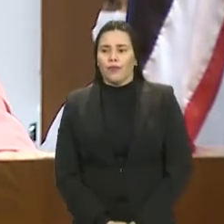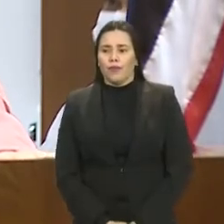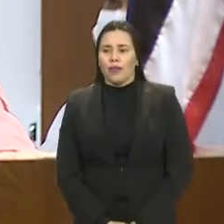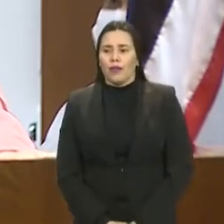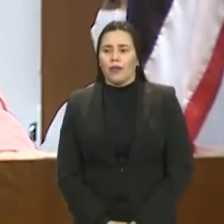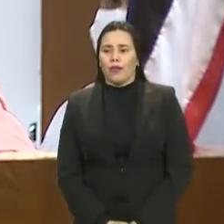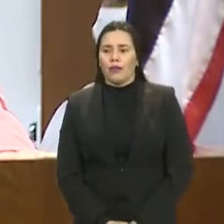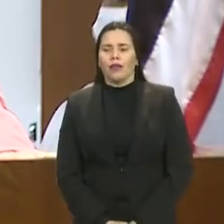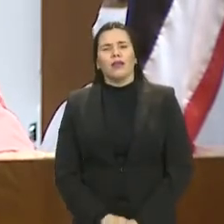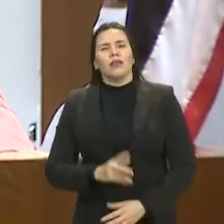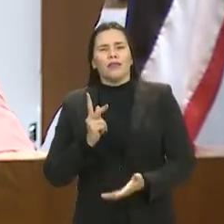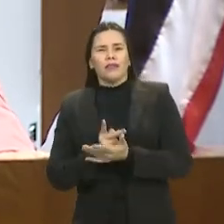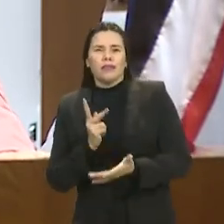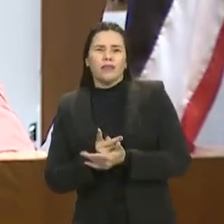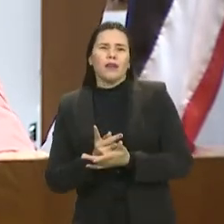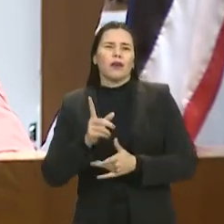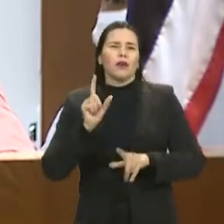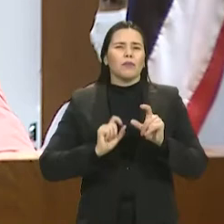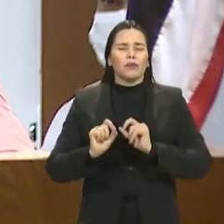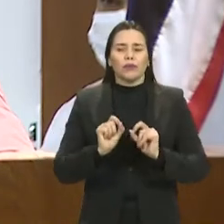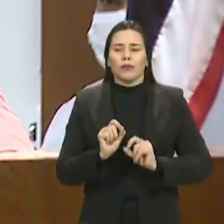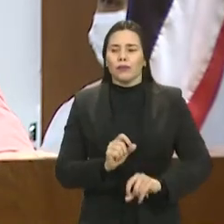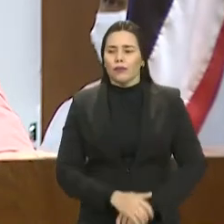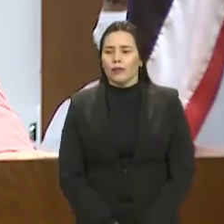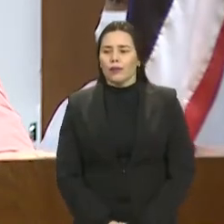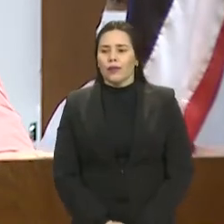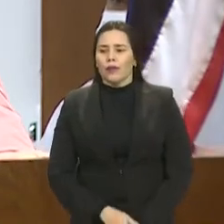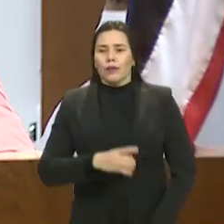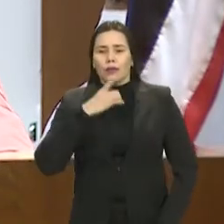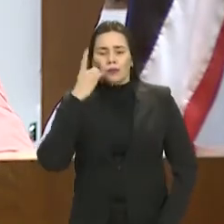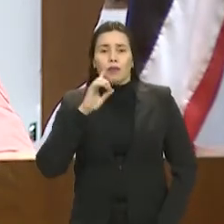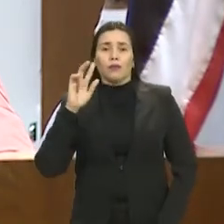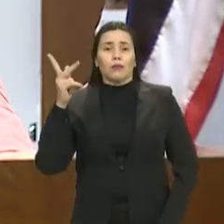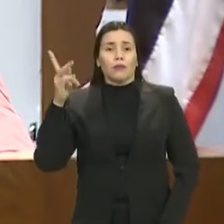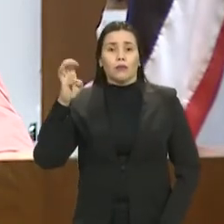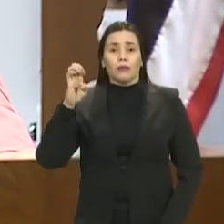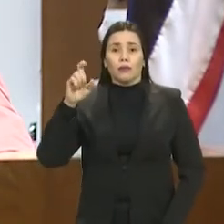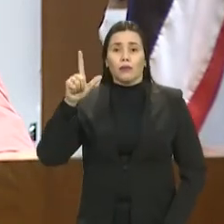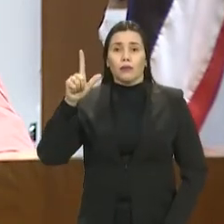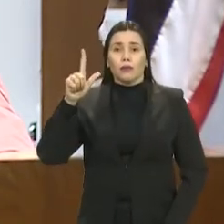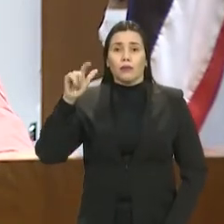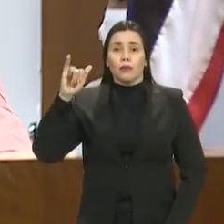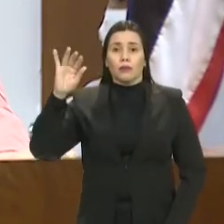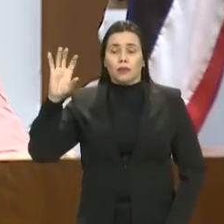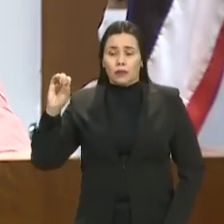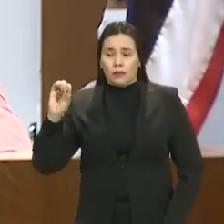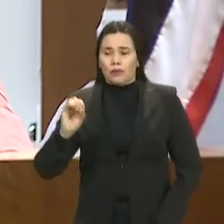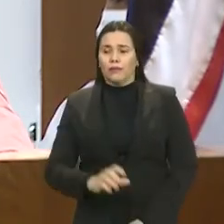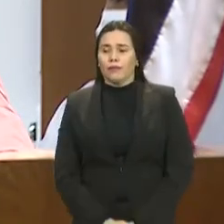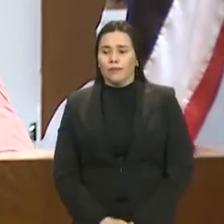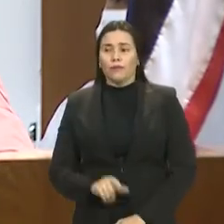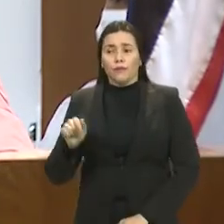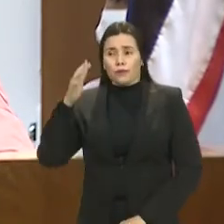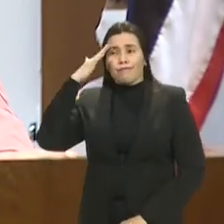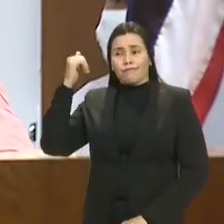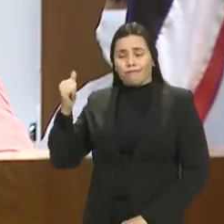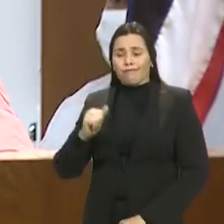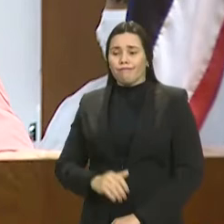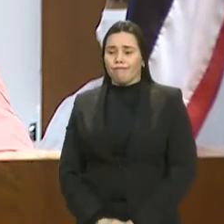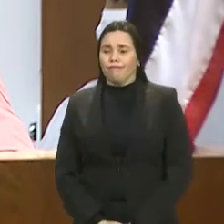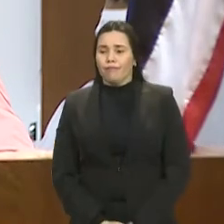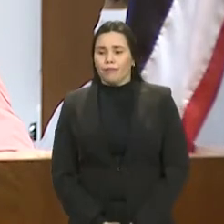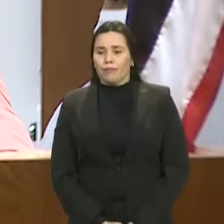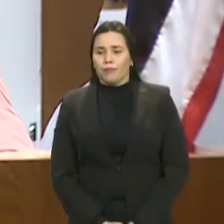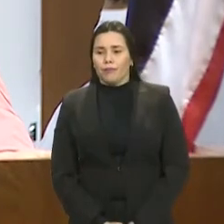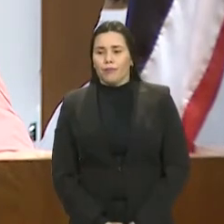escreve alinhado adaptado Lari Soares sempre teve escreve alinhado ao